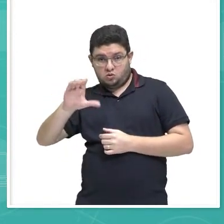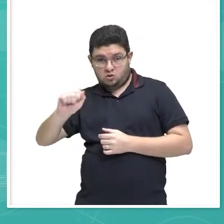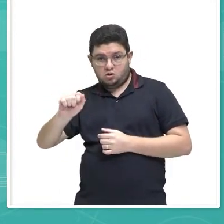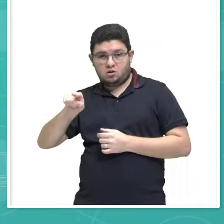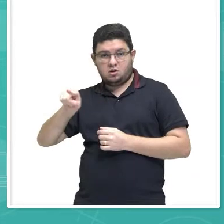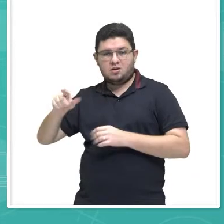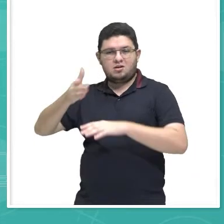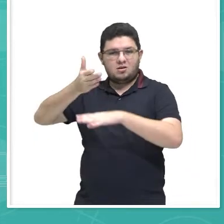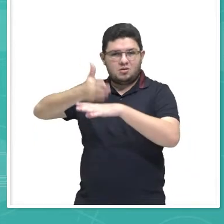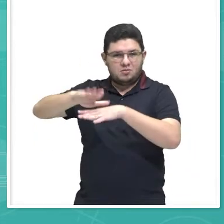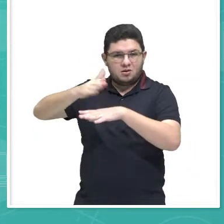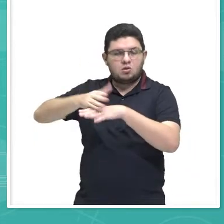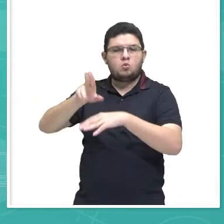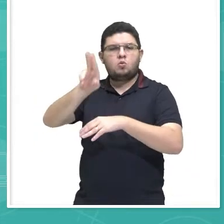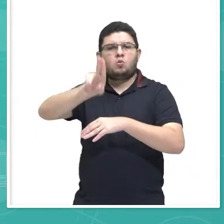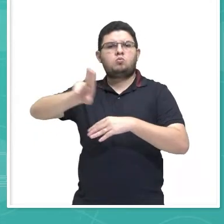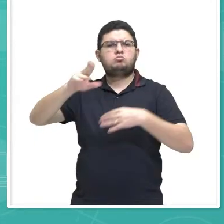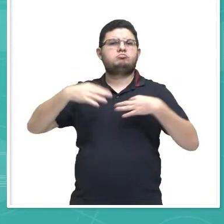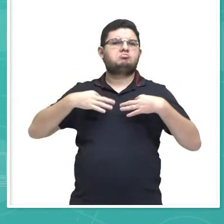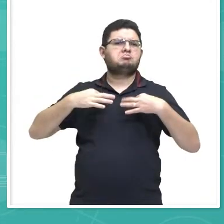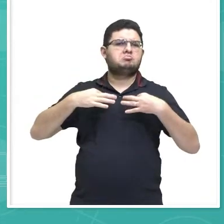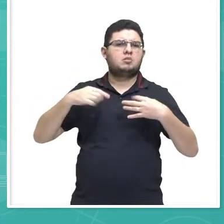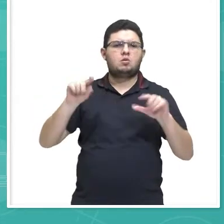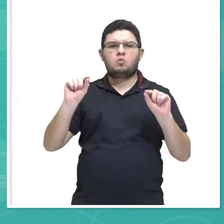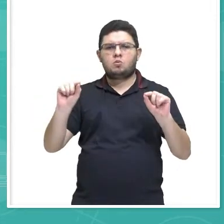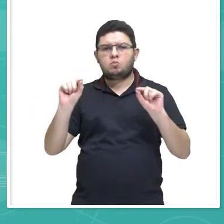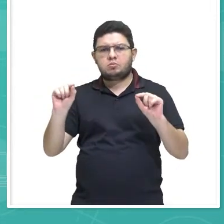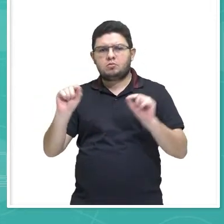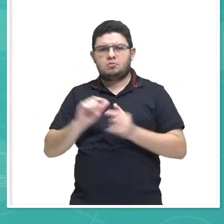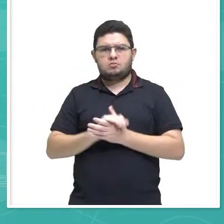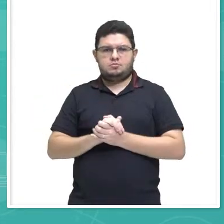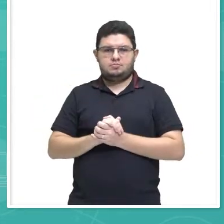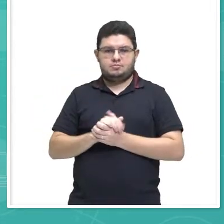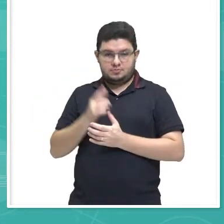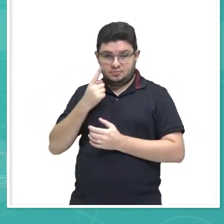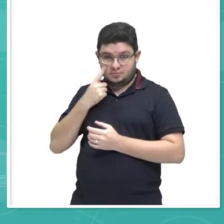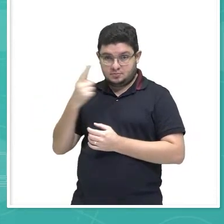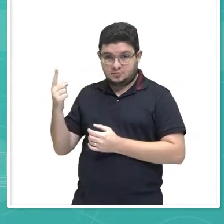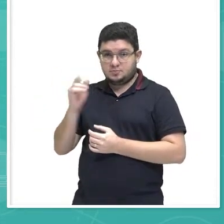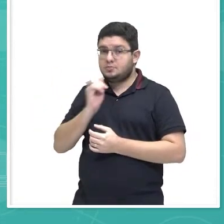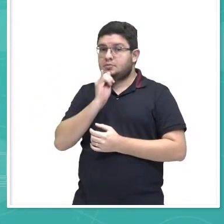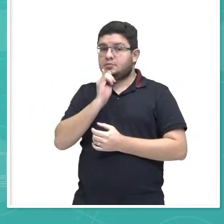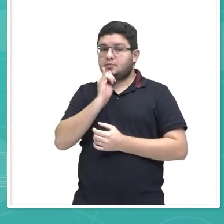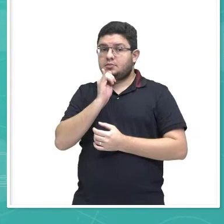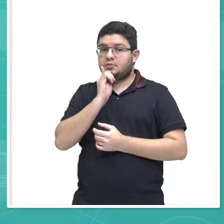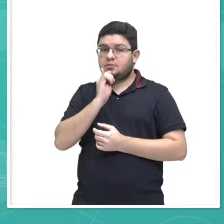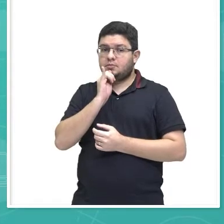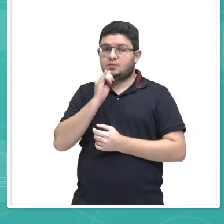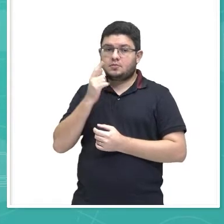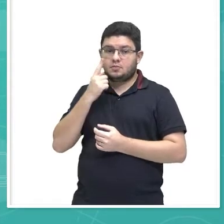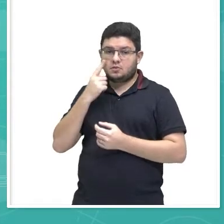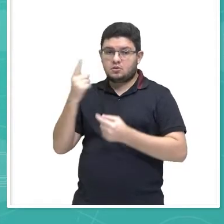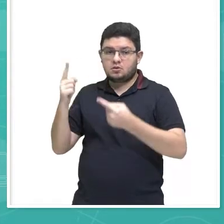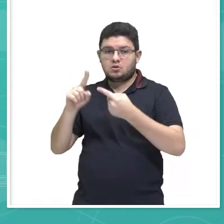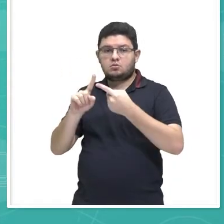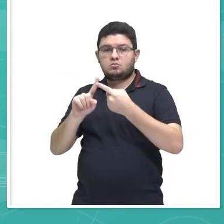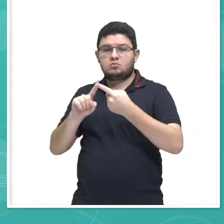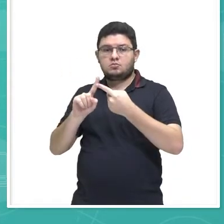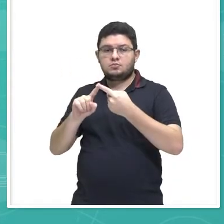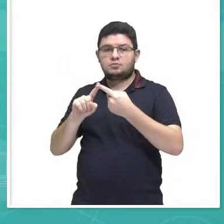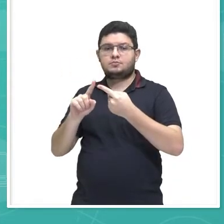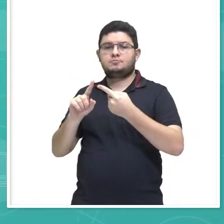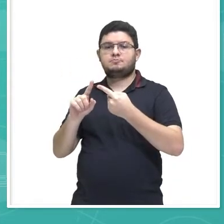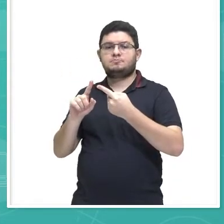suas práticas. Então aqui nós temos um exemplo, né, de um judoca, onde o